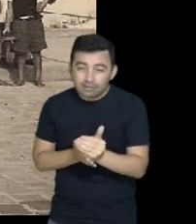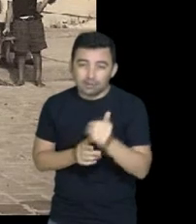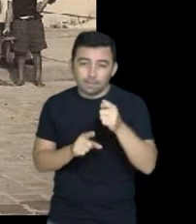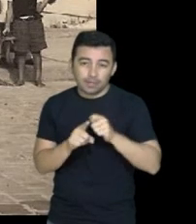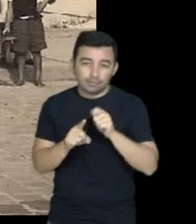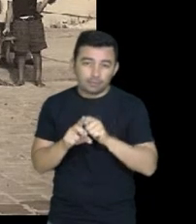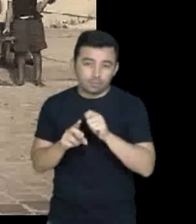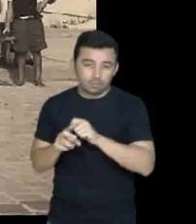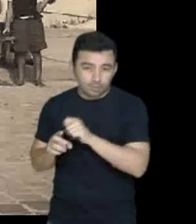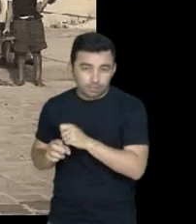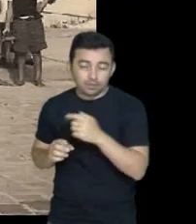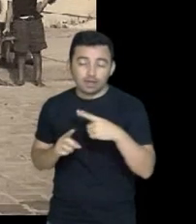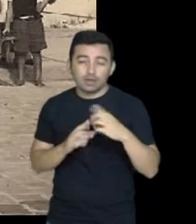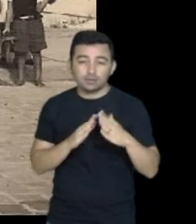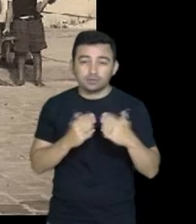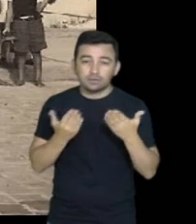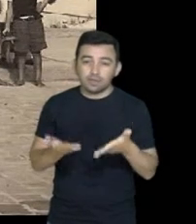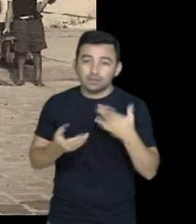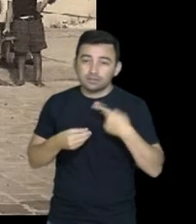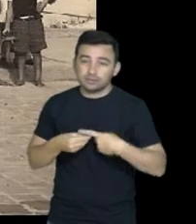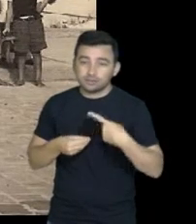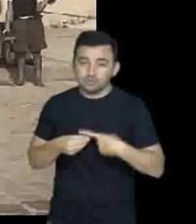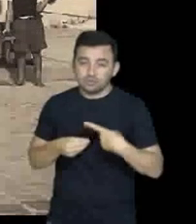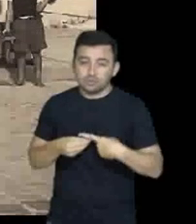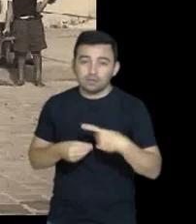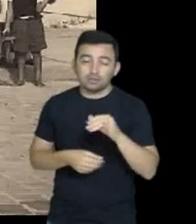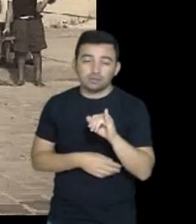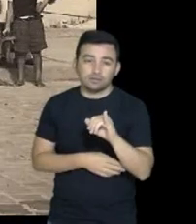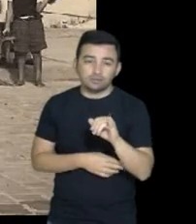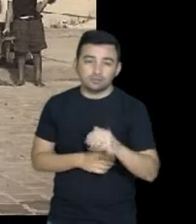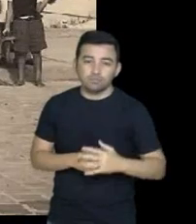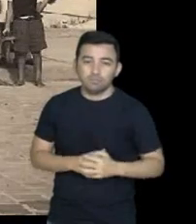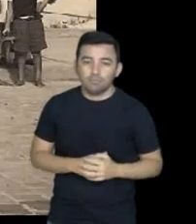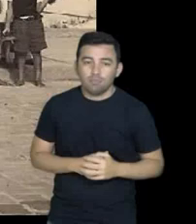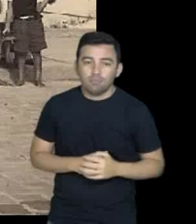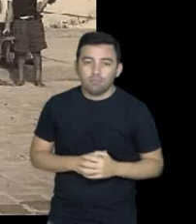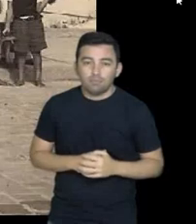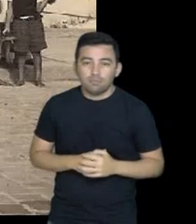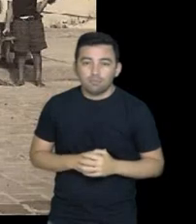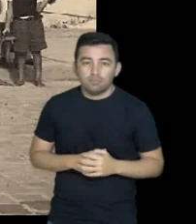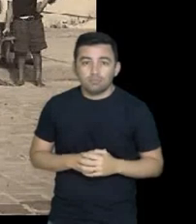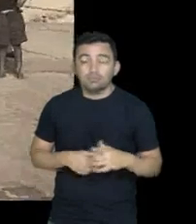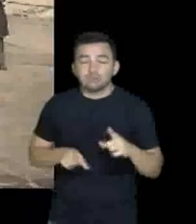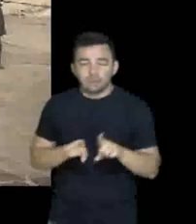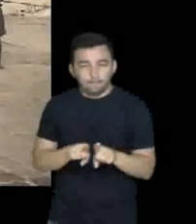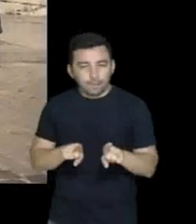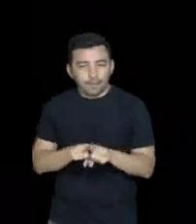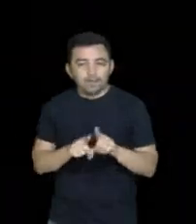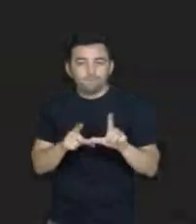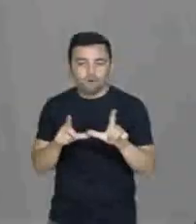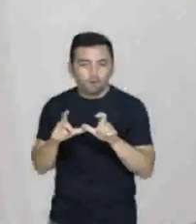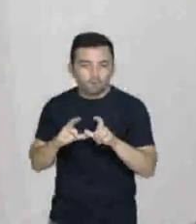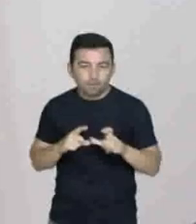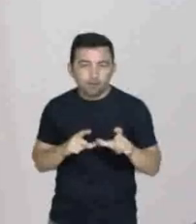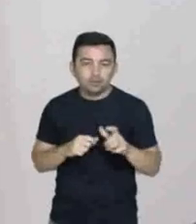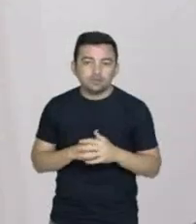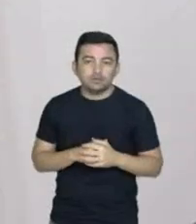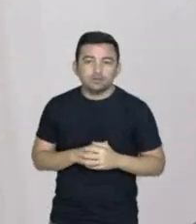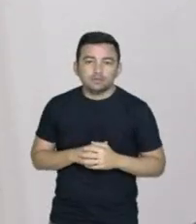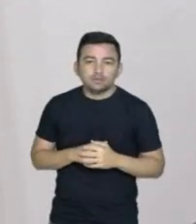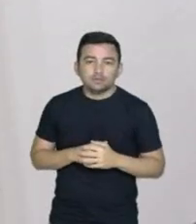da igreja na cidade de Itajaí mais algumas fotos por gentileza naquela